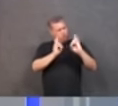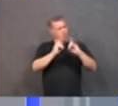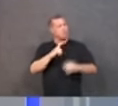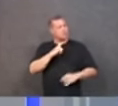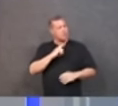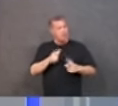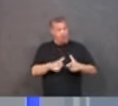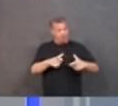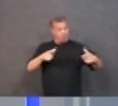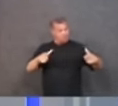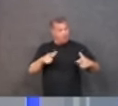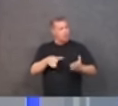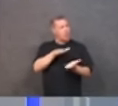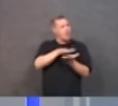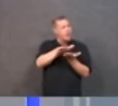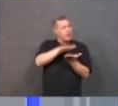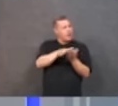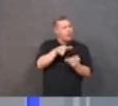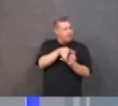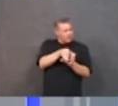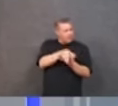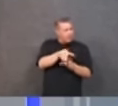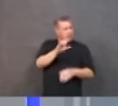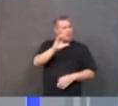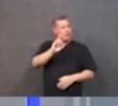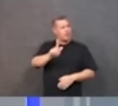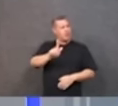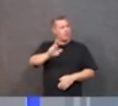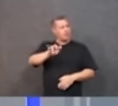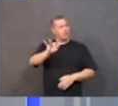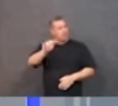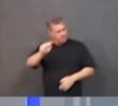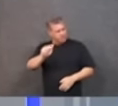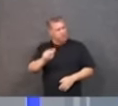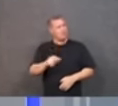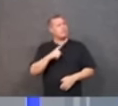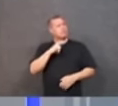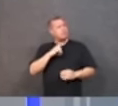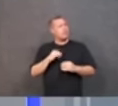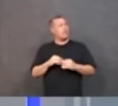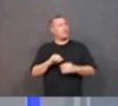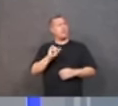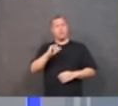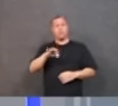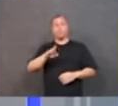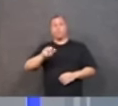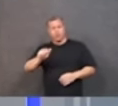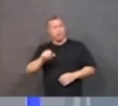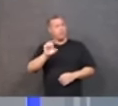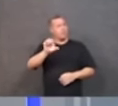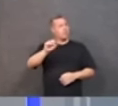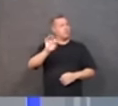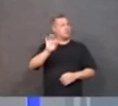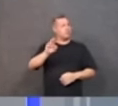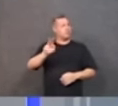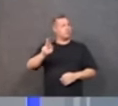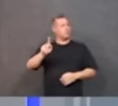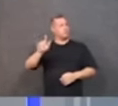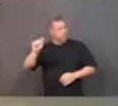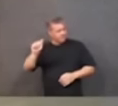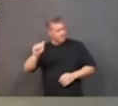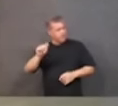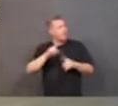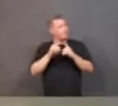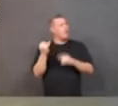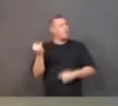da gráfica e outros setores, infraestrutura, aumento das gratificações por função. Isto é tudo muito importante,